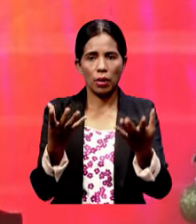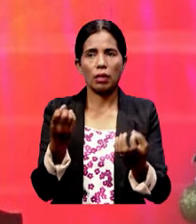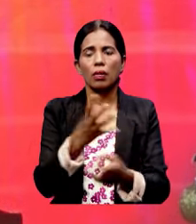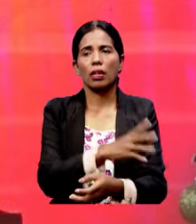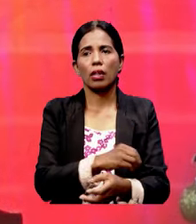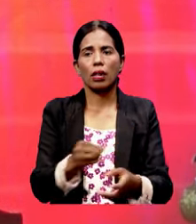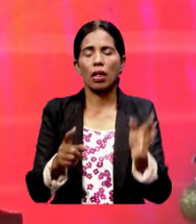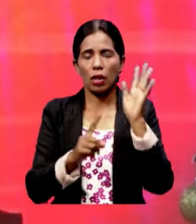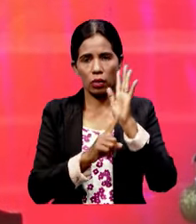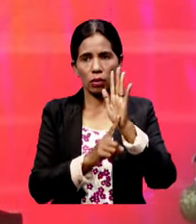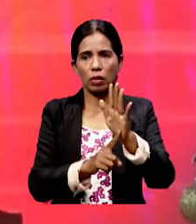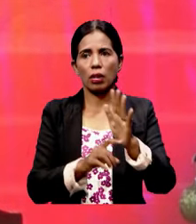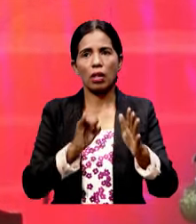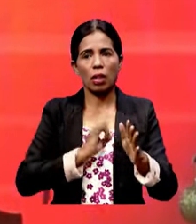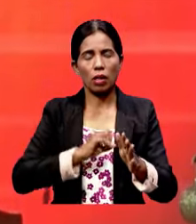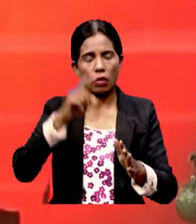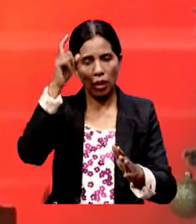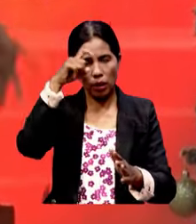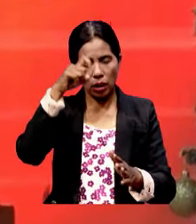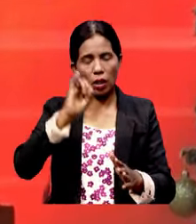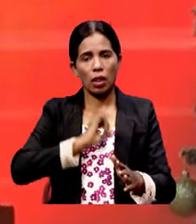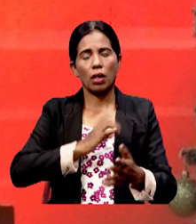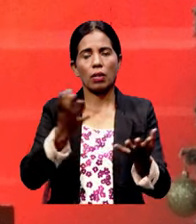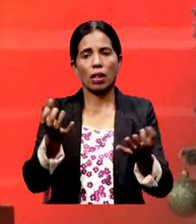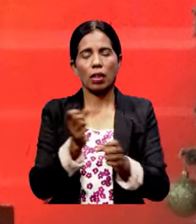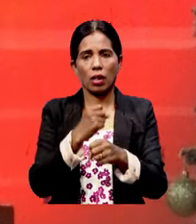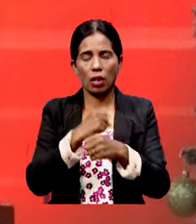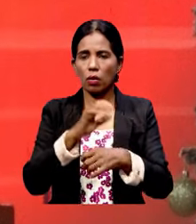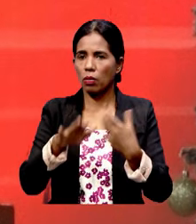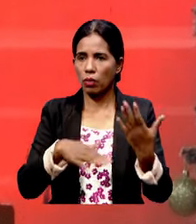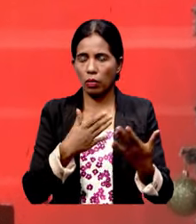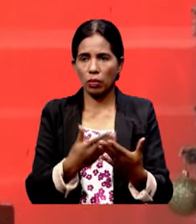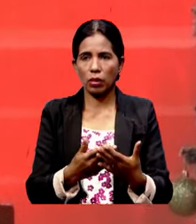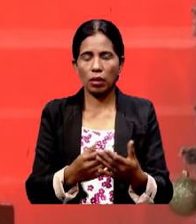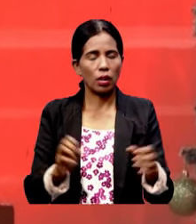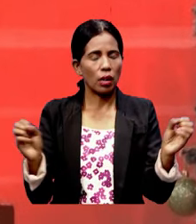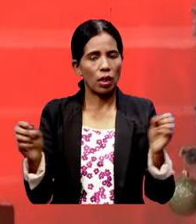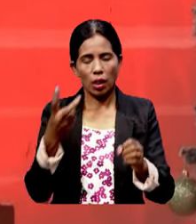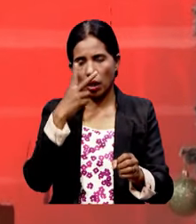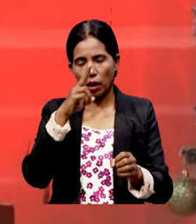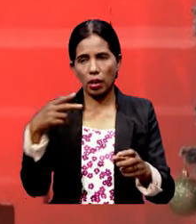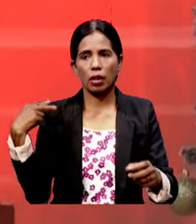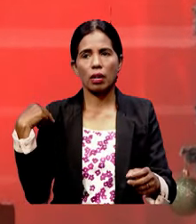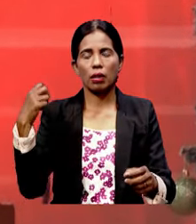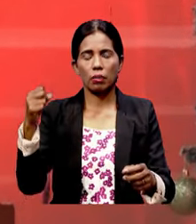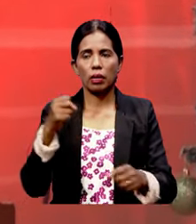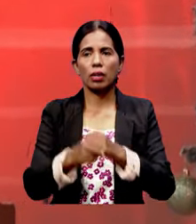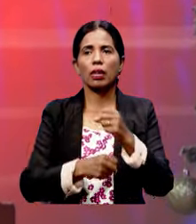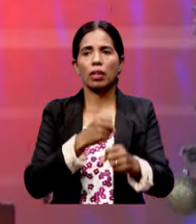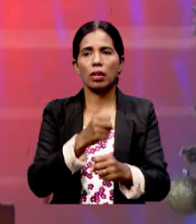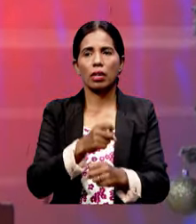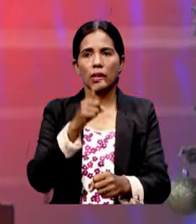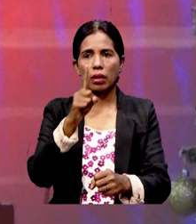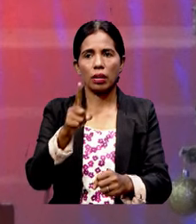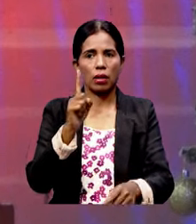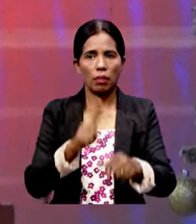a tudo de cada, ao Atene, ao Acara, ralo, boa do tudo. La suca de Nekbi, de Anguetina, ida, la bela, ralo, boa